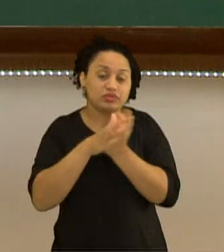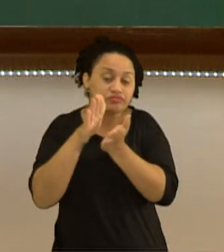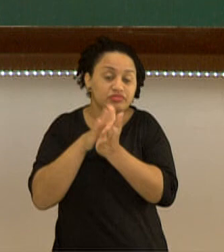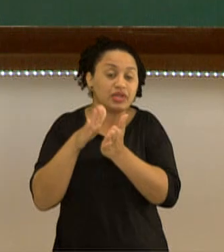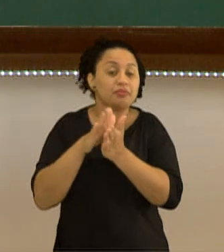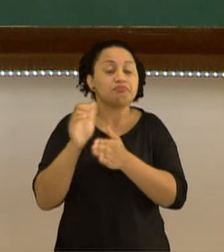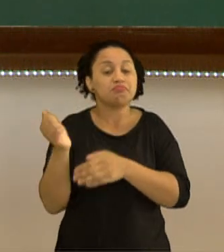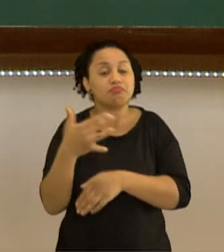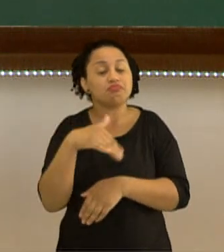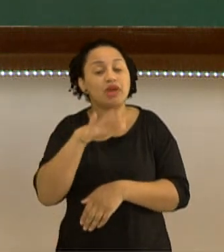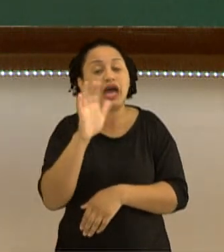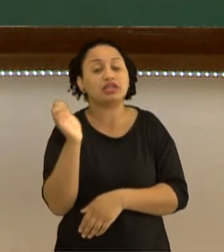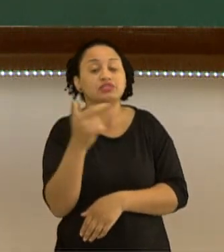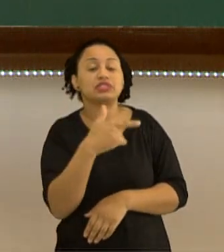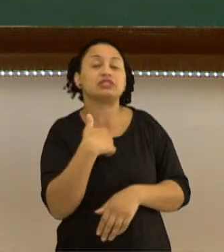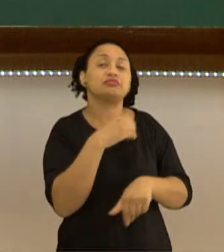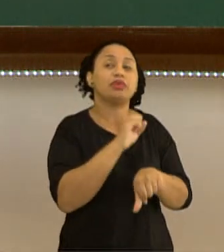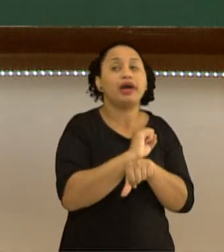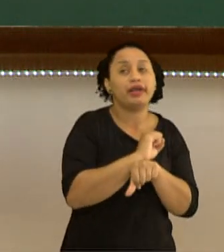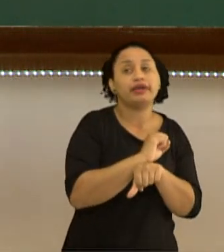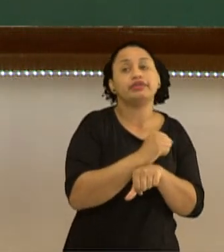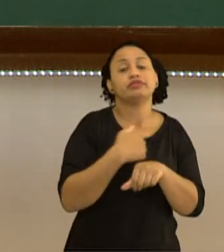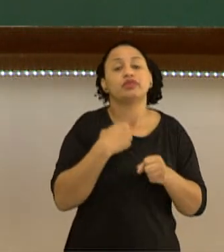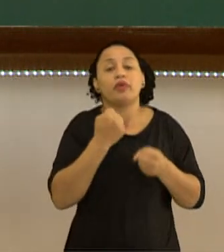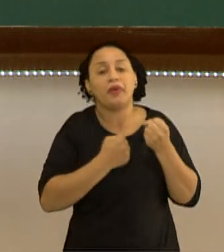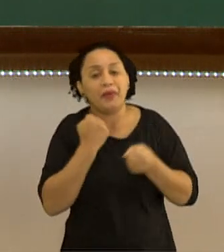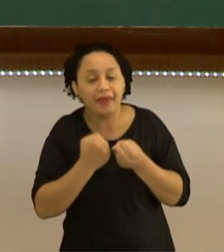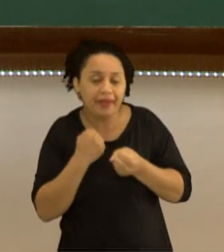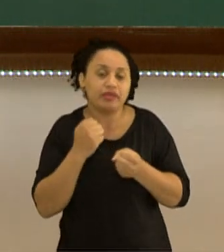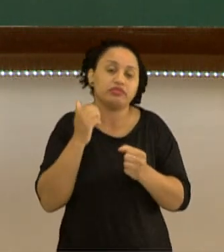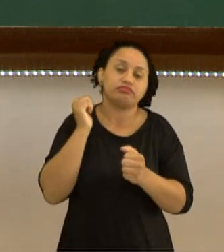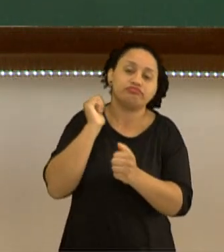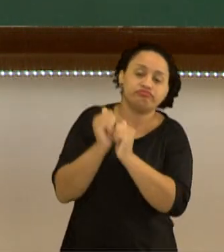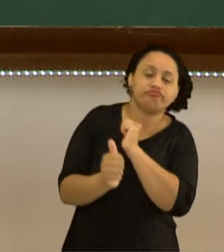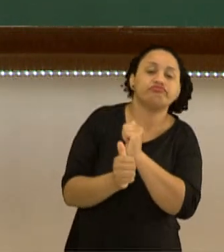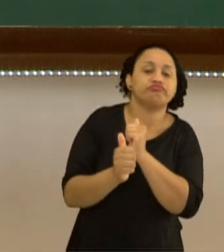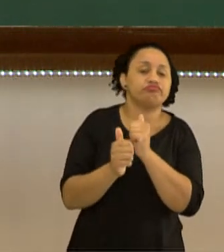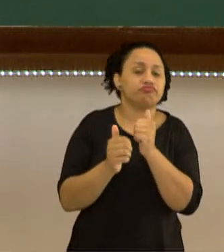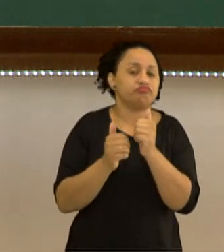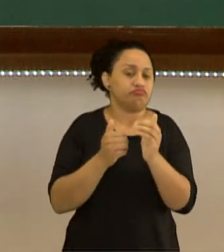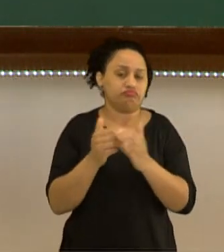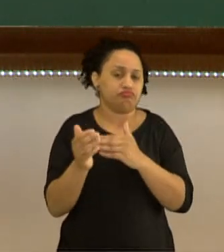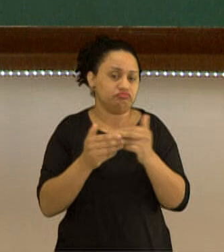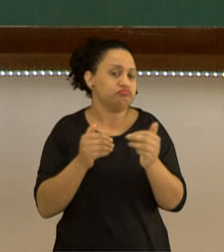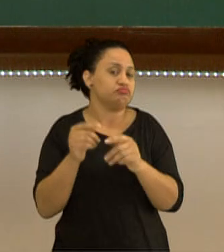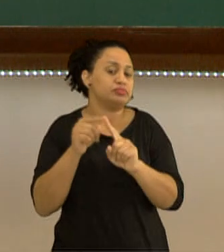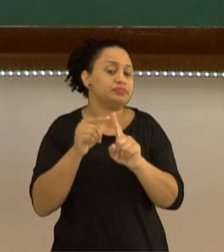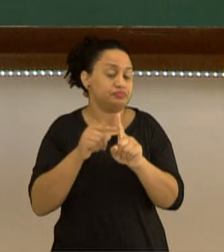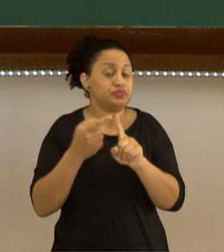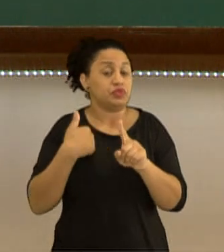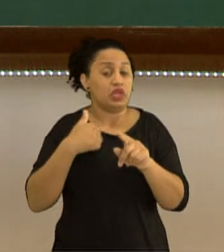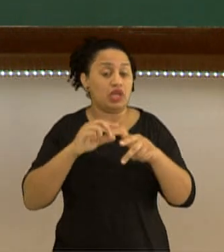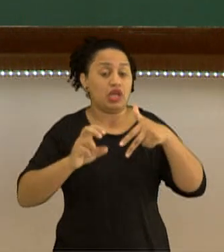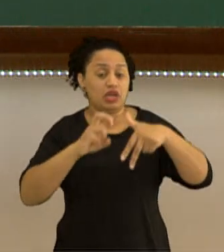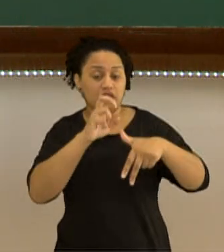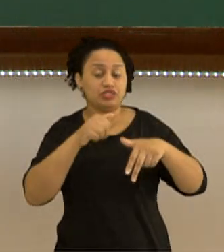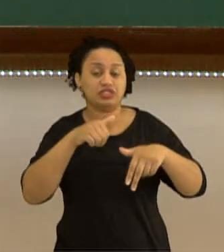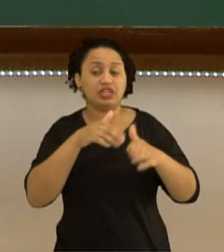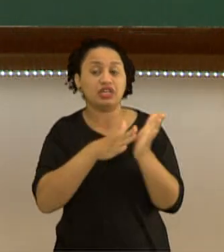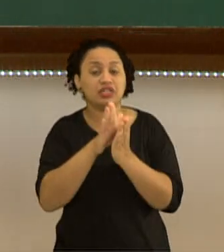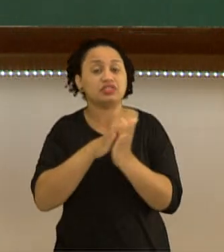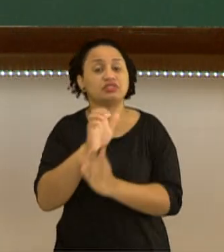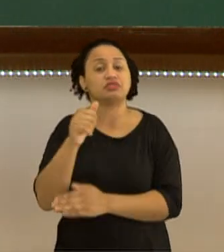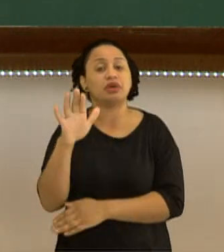nós corremos ou estamos realizando algum esporte, certamente nós estamos gastando mais energia do que quando